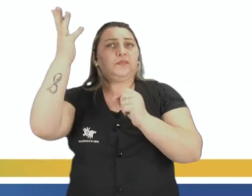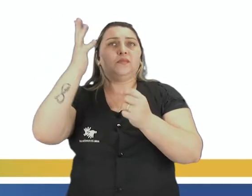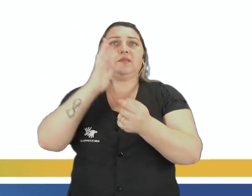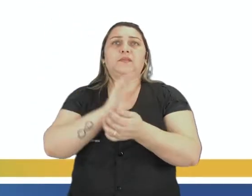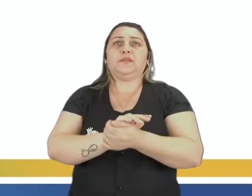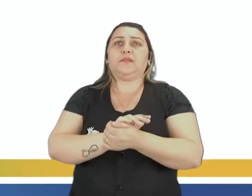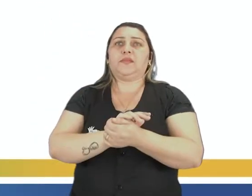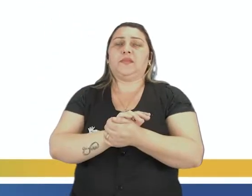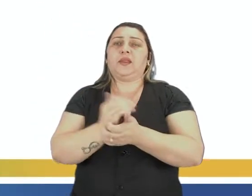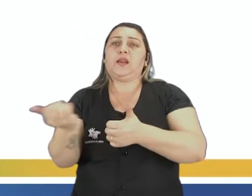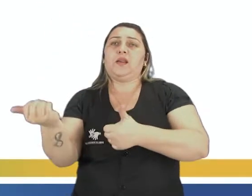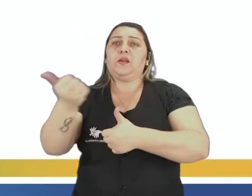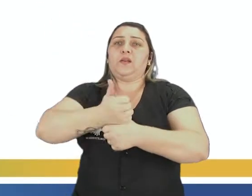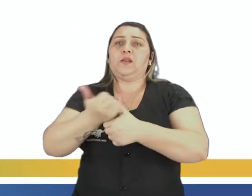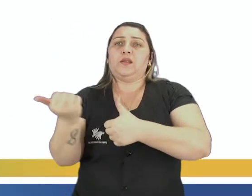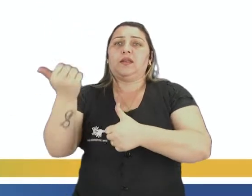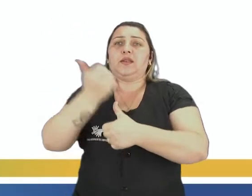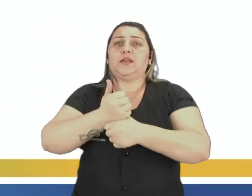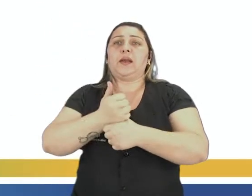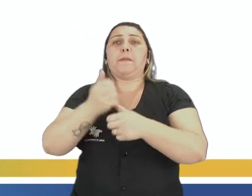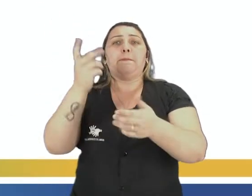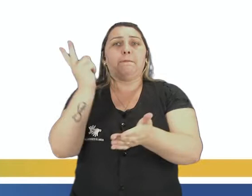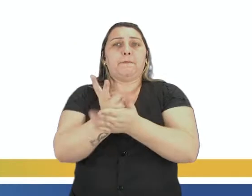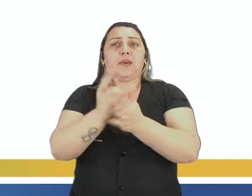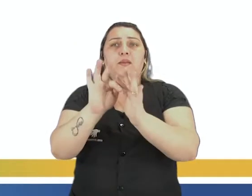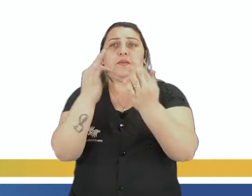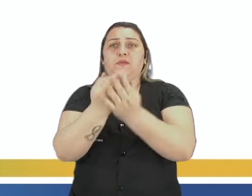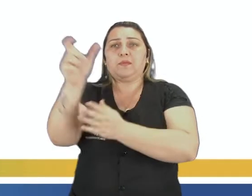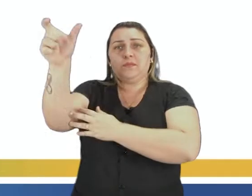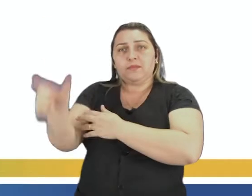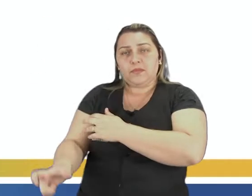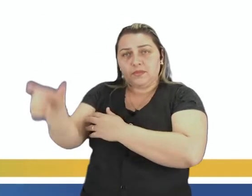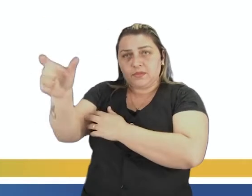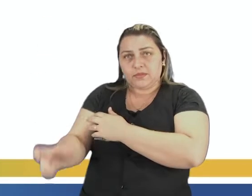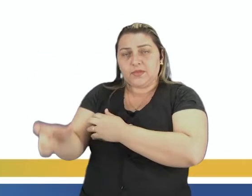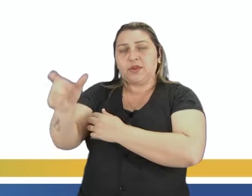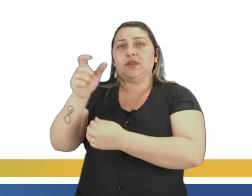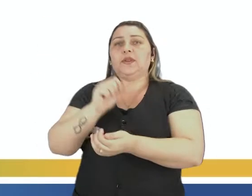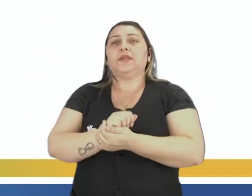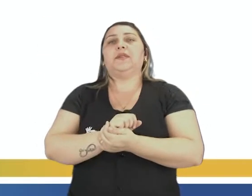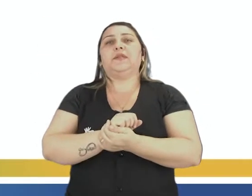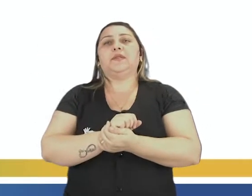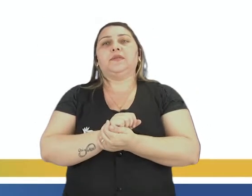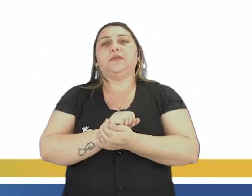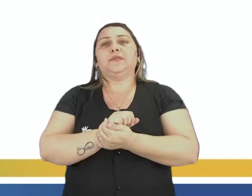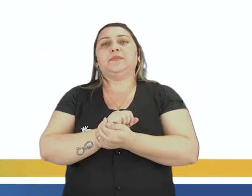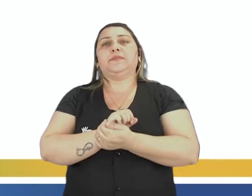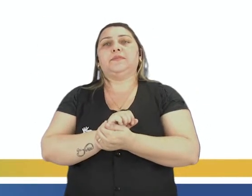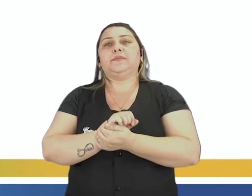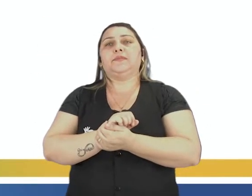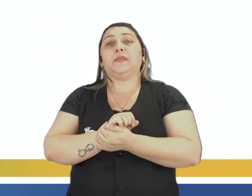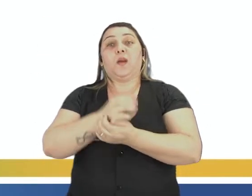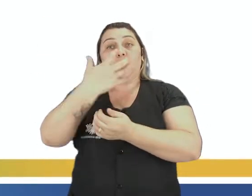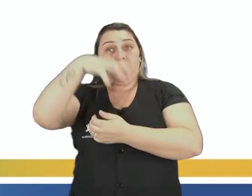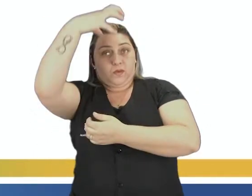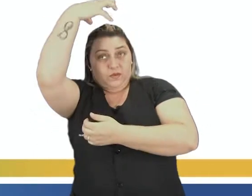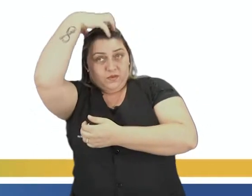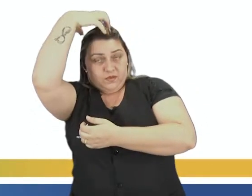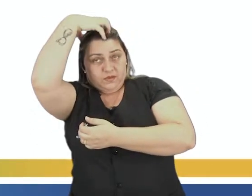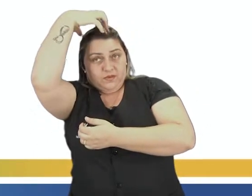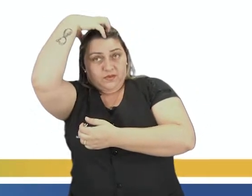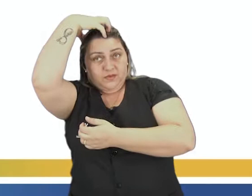a sucessão de poder da mesma família. Como assim, professora? Quando o rei